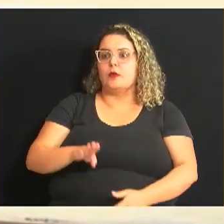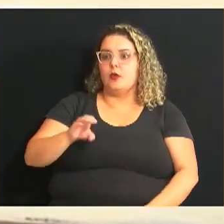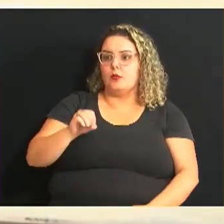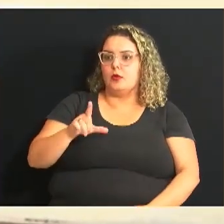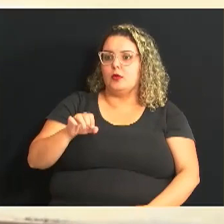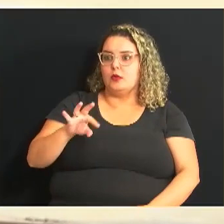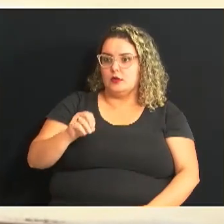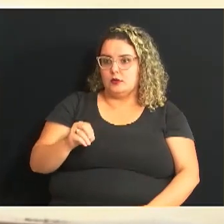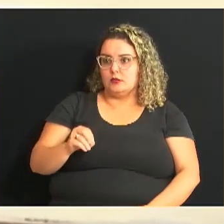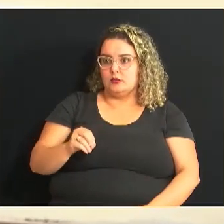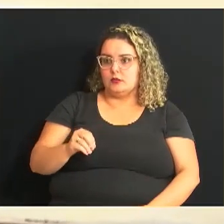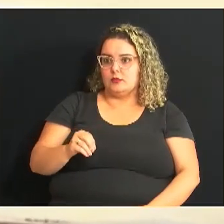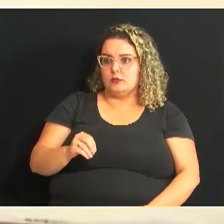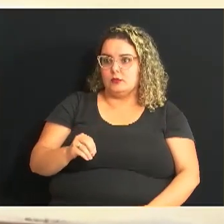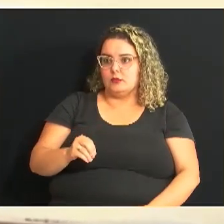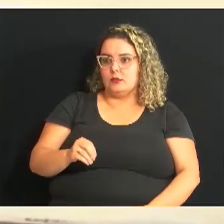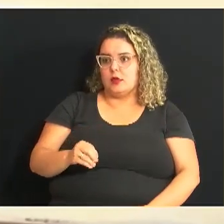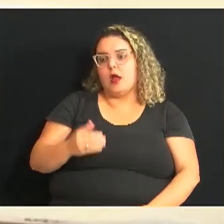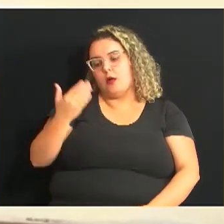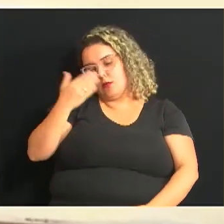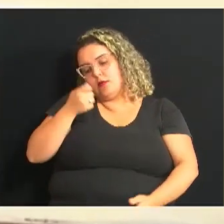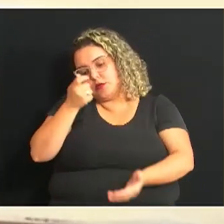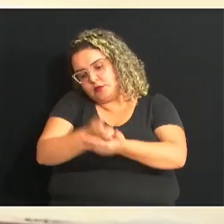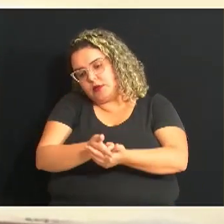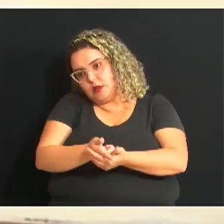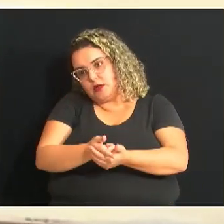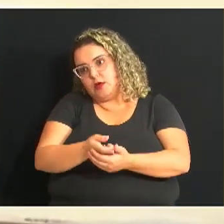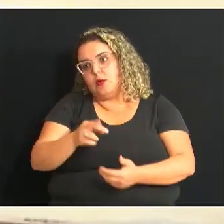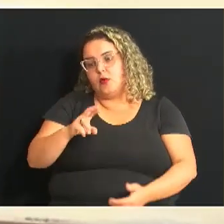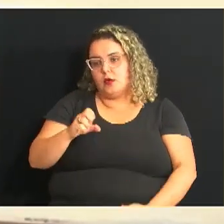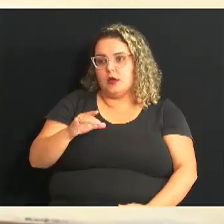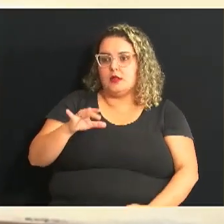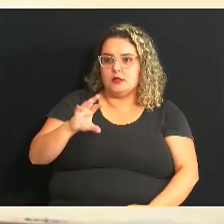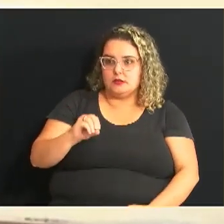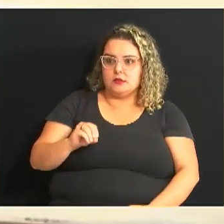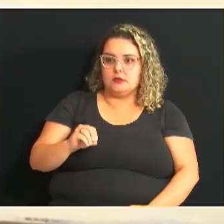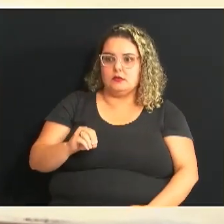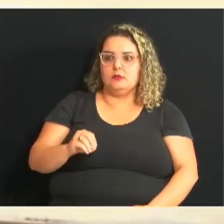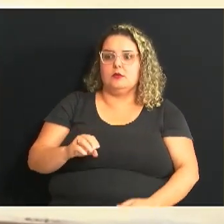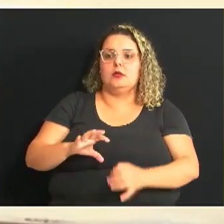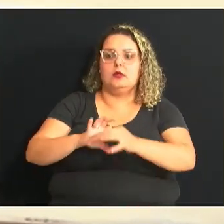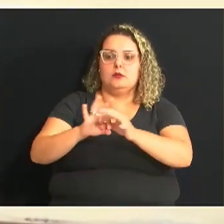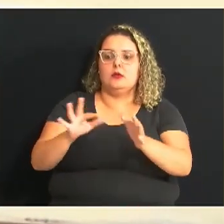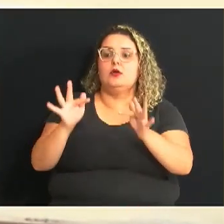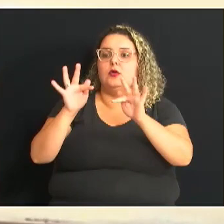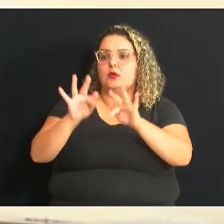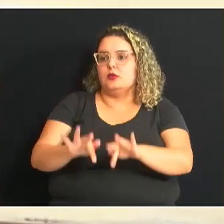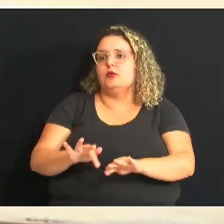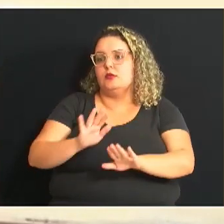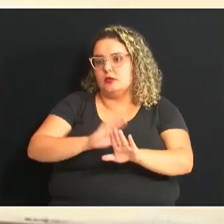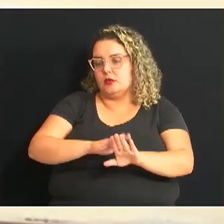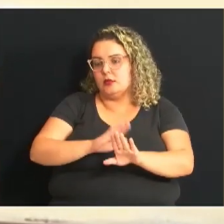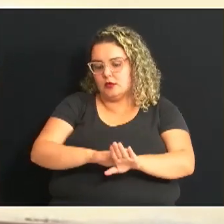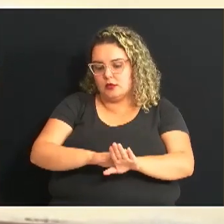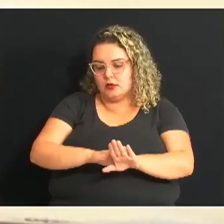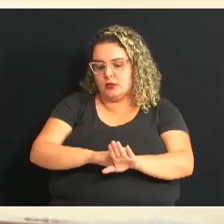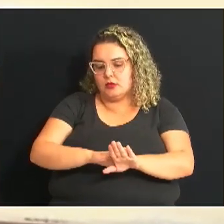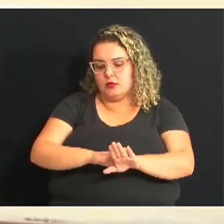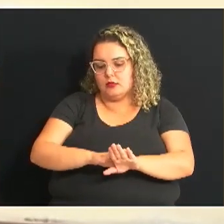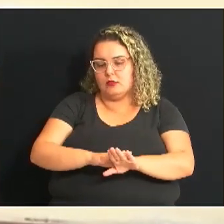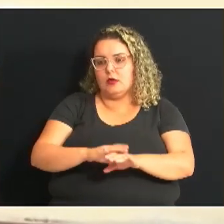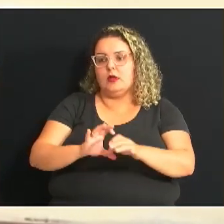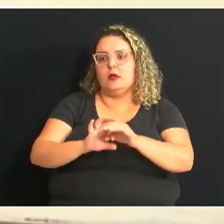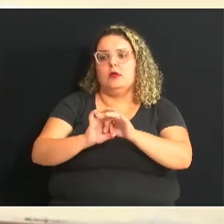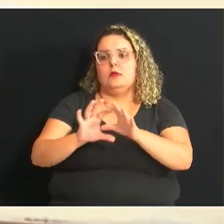simples comprovante de pagamento. Ok. O recibo a gente disponibiliza no final do exercício. O recibo a gente vai disponibilizar